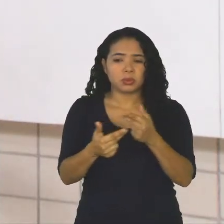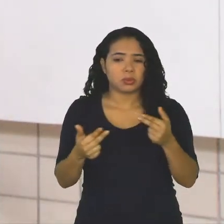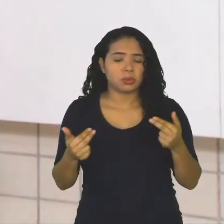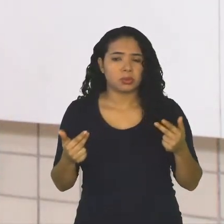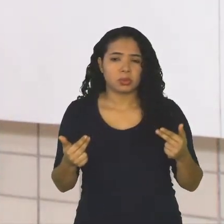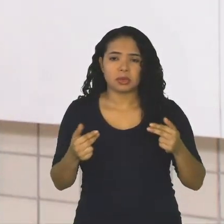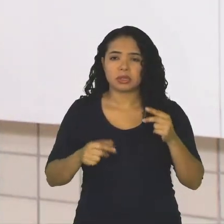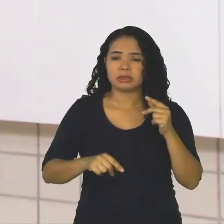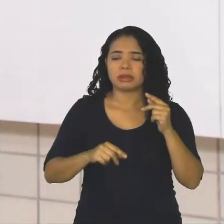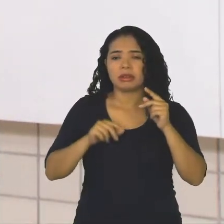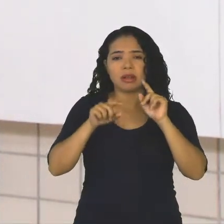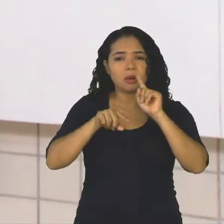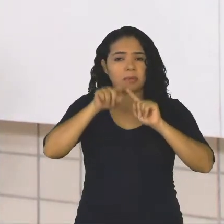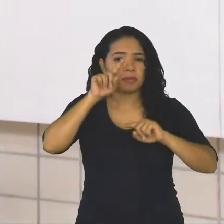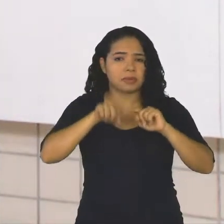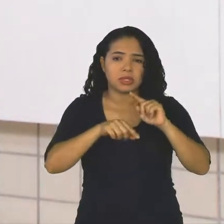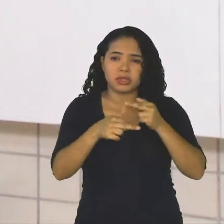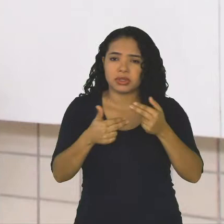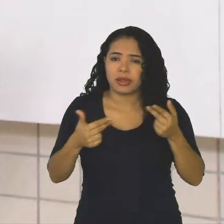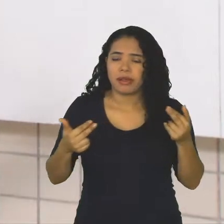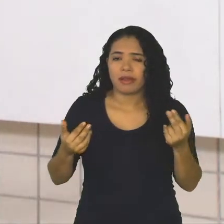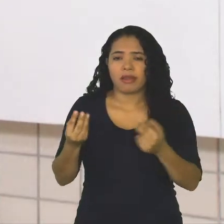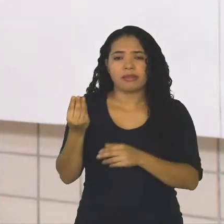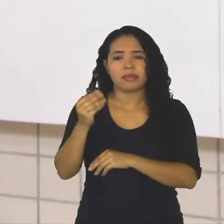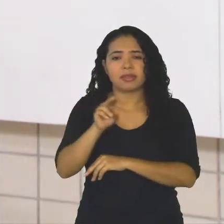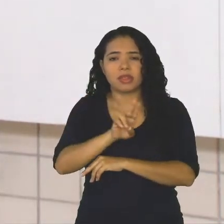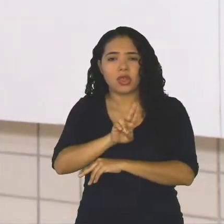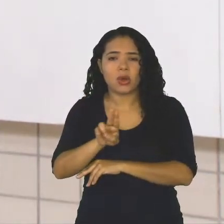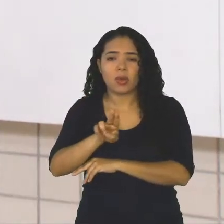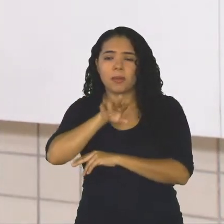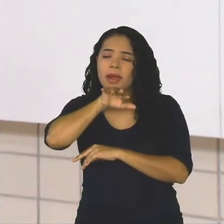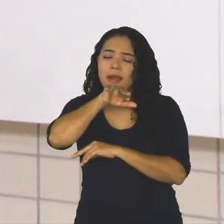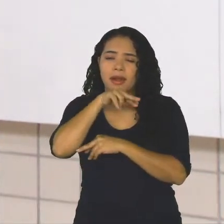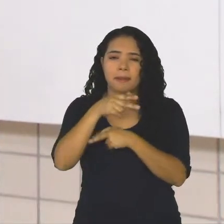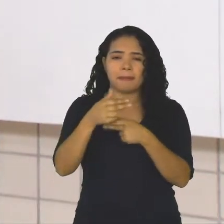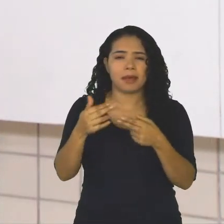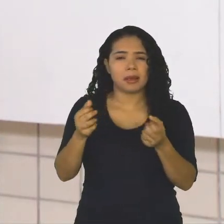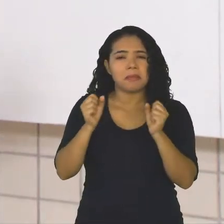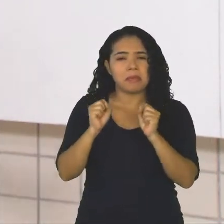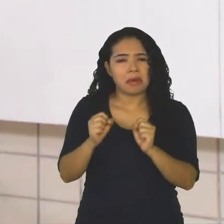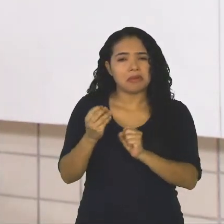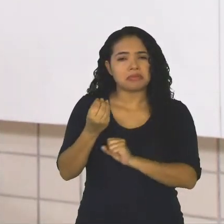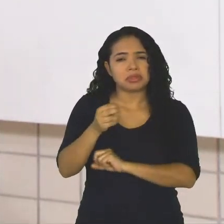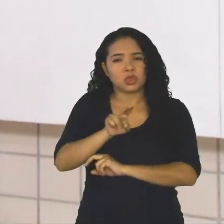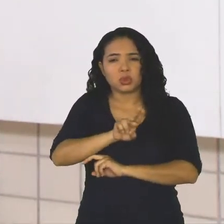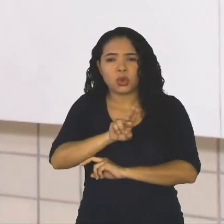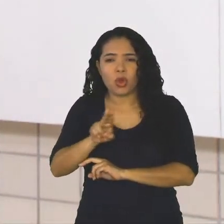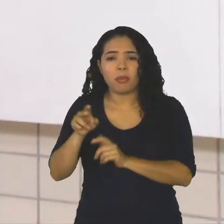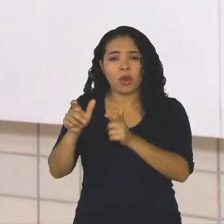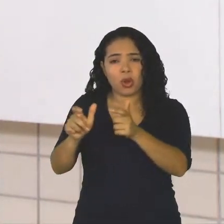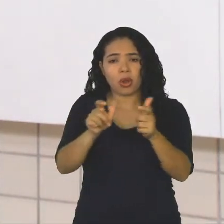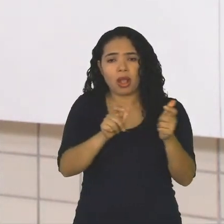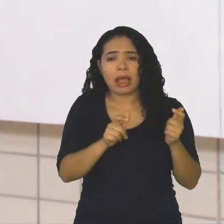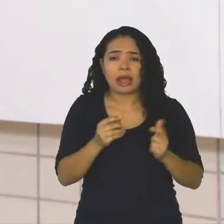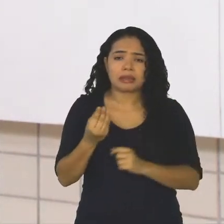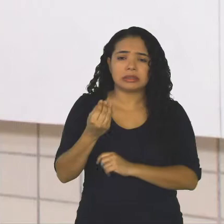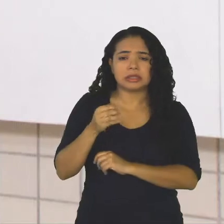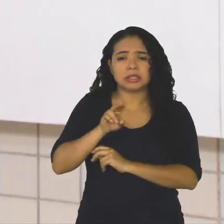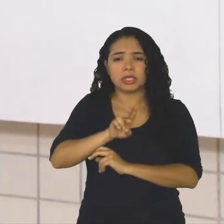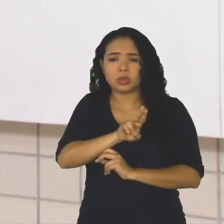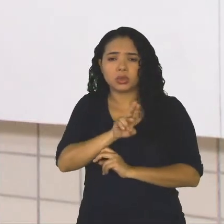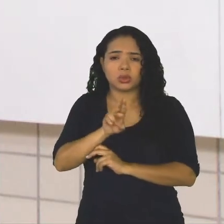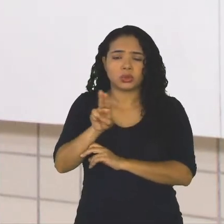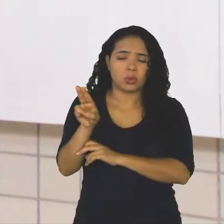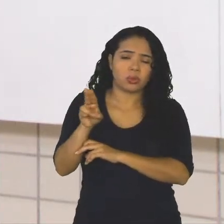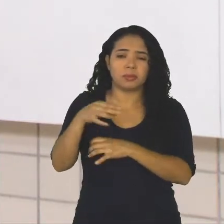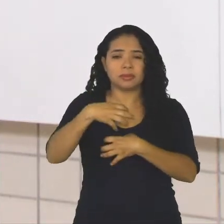objetos, pode denominar animais, que também é um ser, pode denominar lugares e também